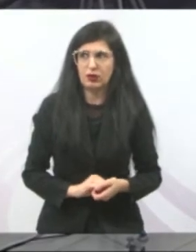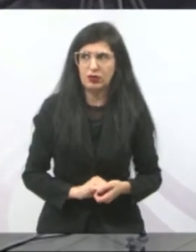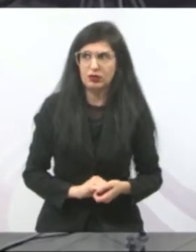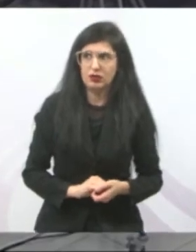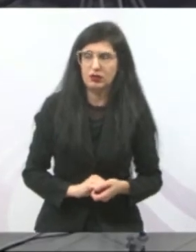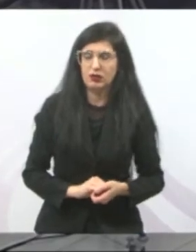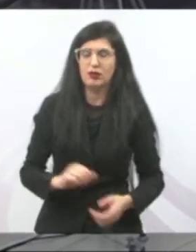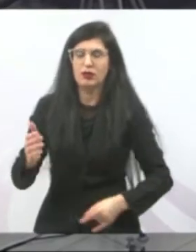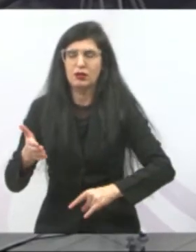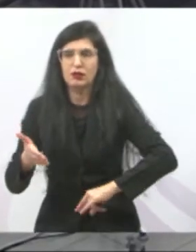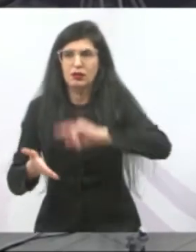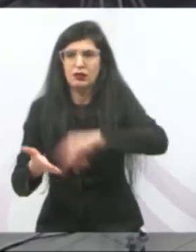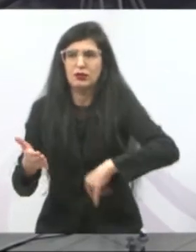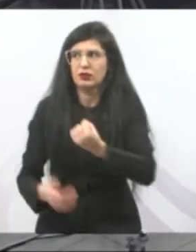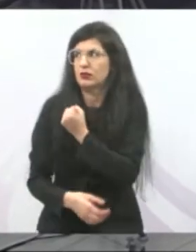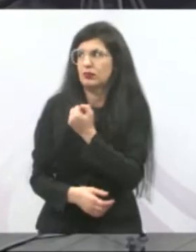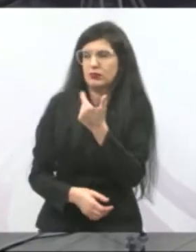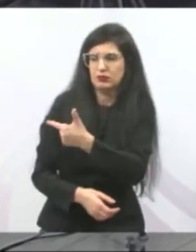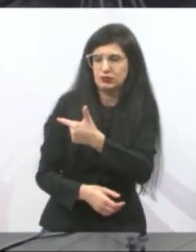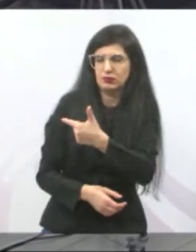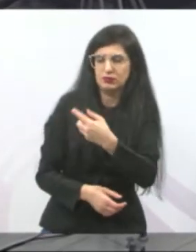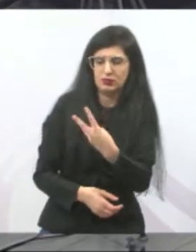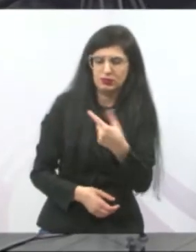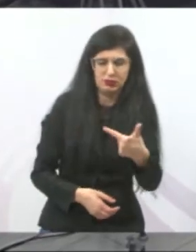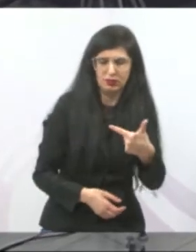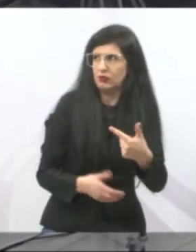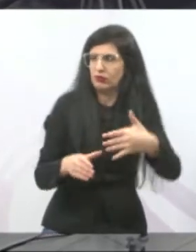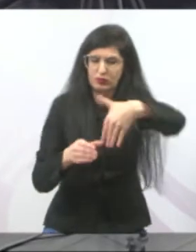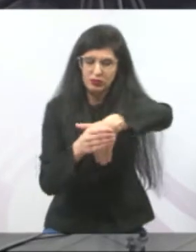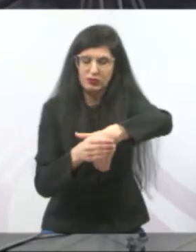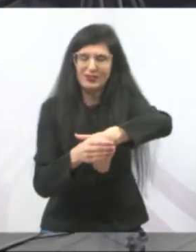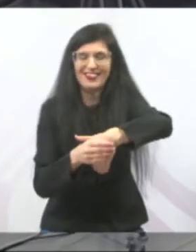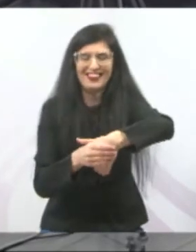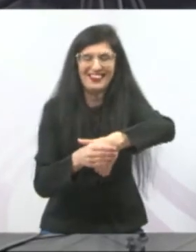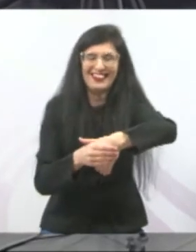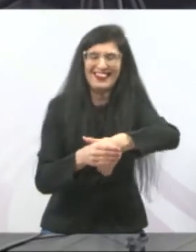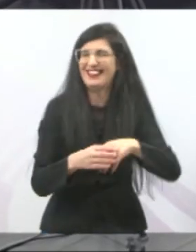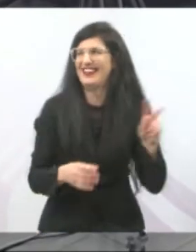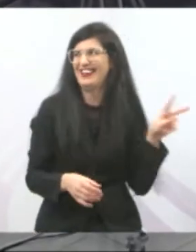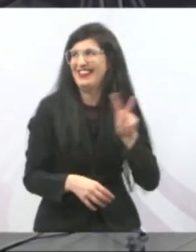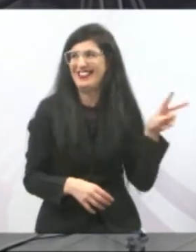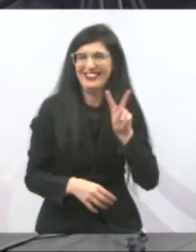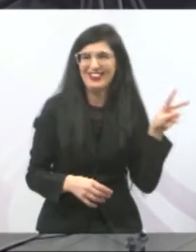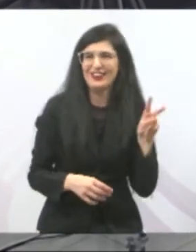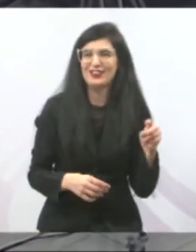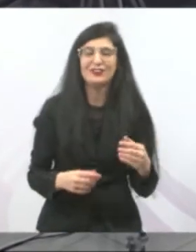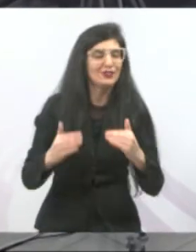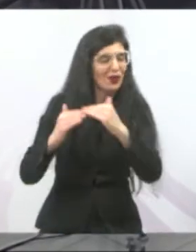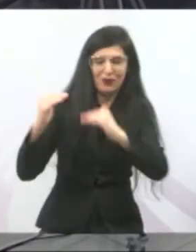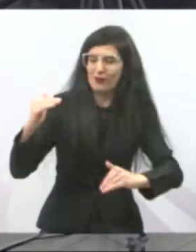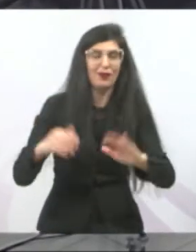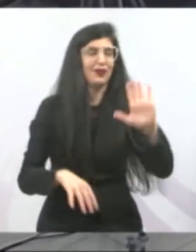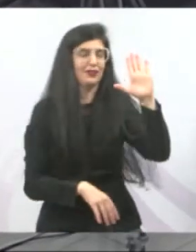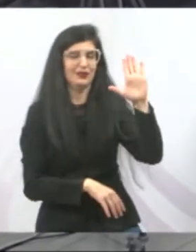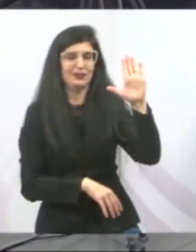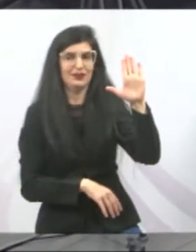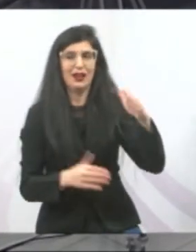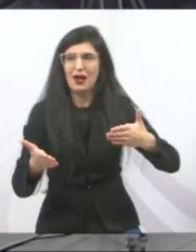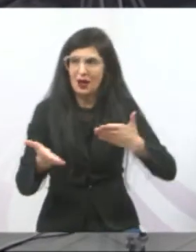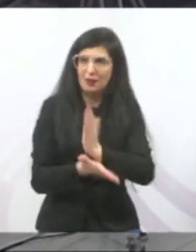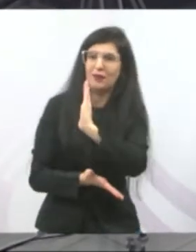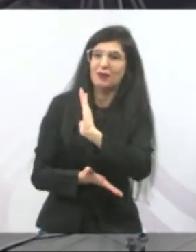formalidades regimentais, seja constado na ata do trabalho dessa sessão o registro de moção comemorativa